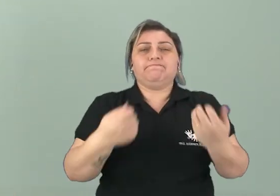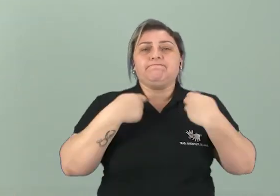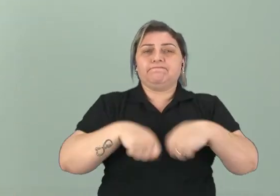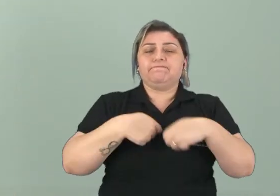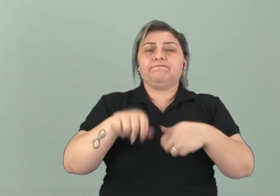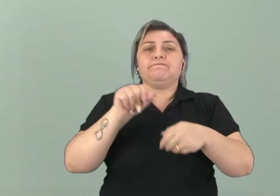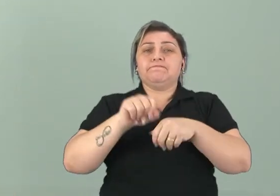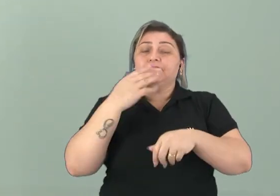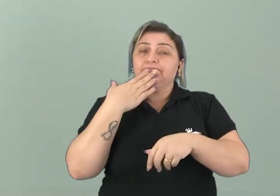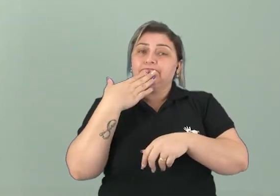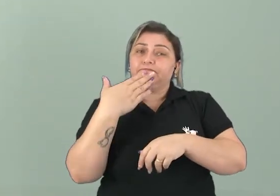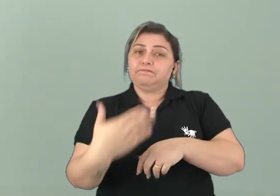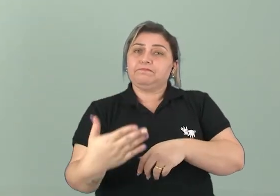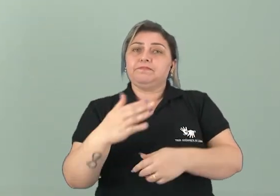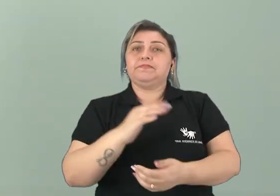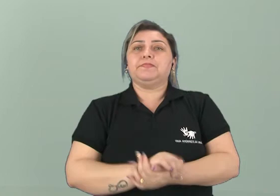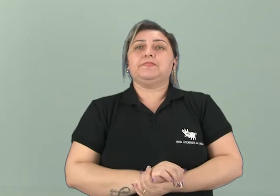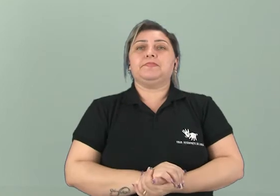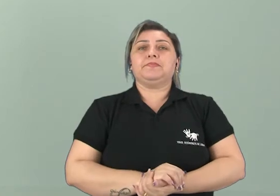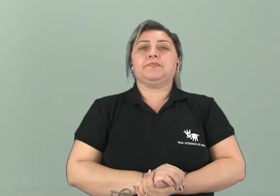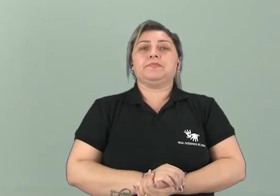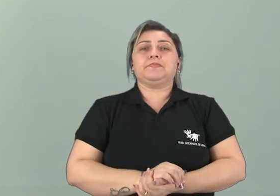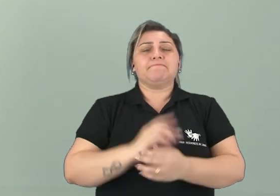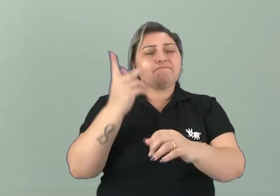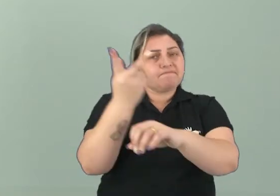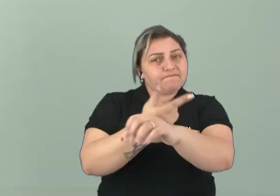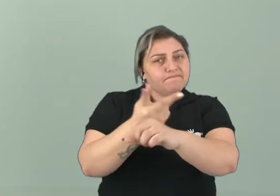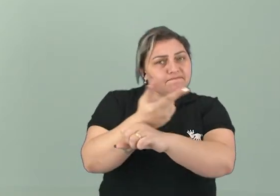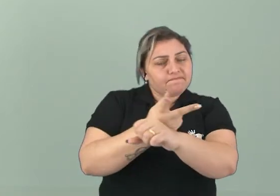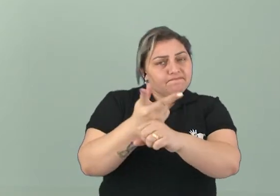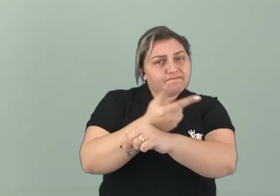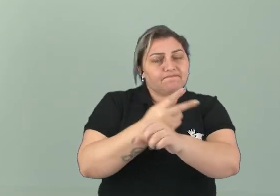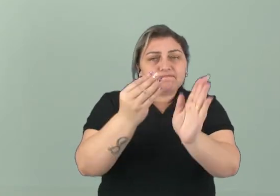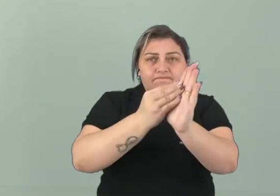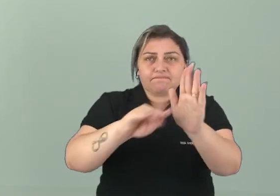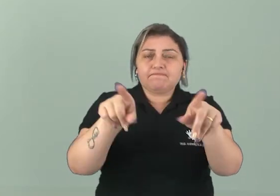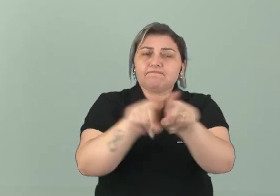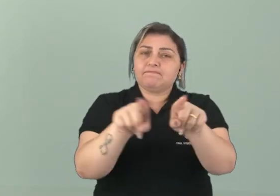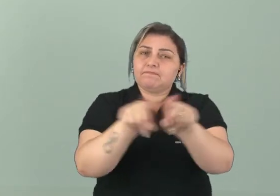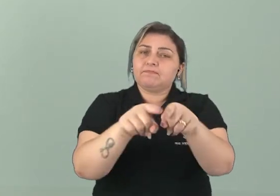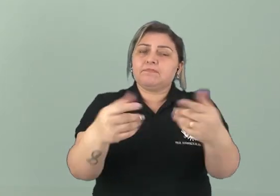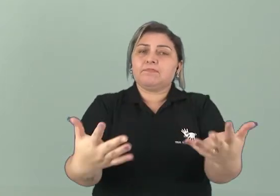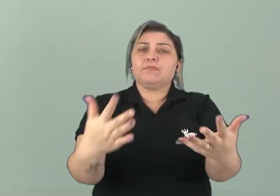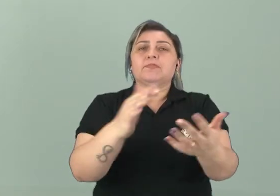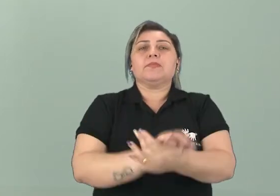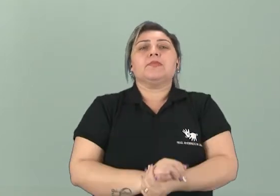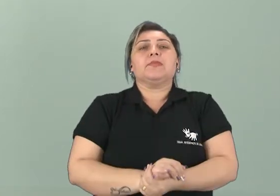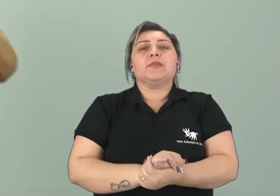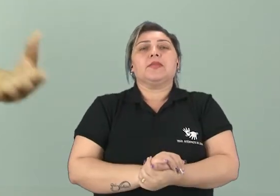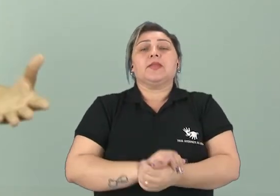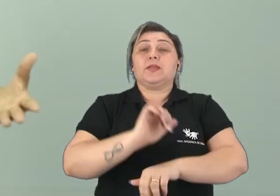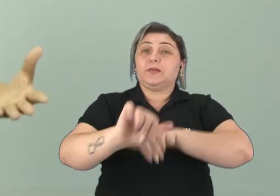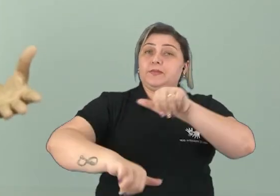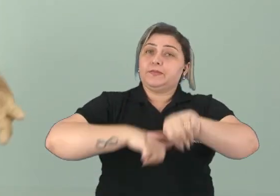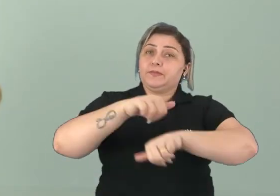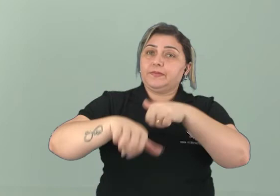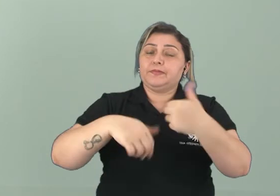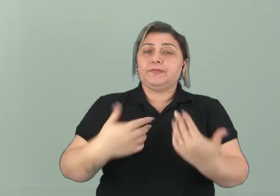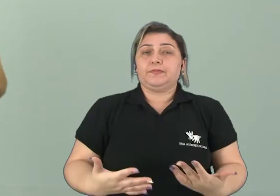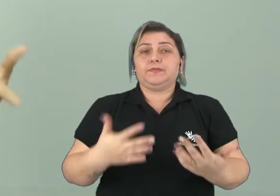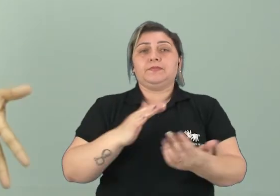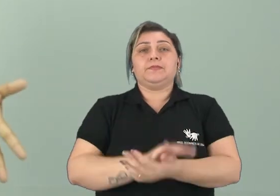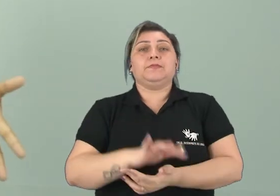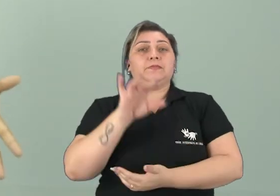e pedir e buscar que a mídia também seja esse agente transformador, né?